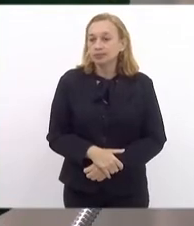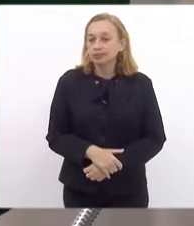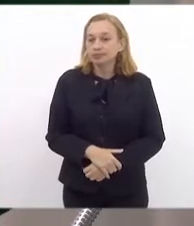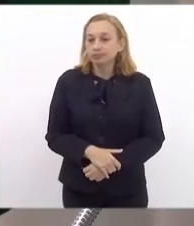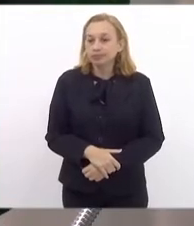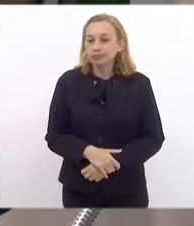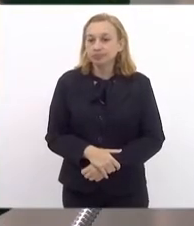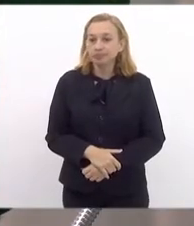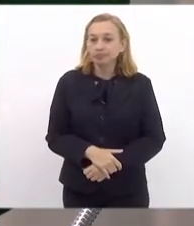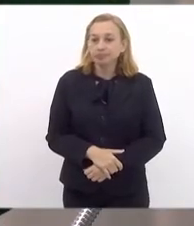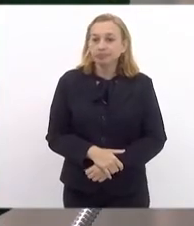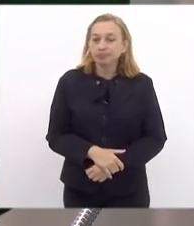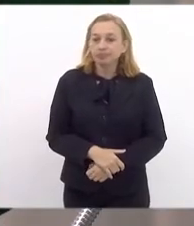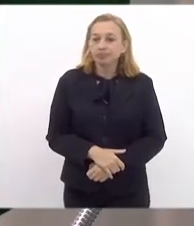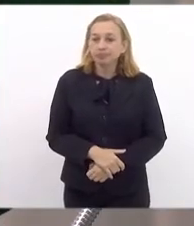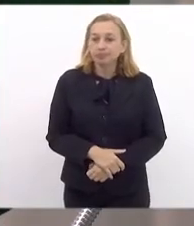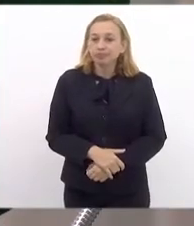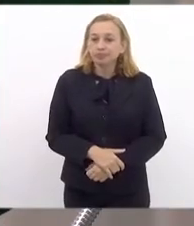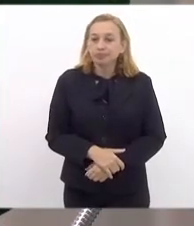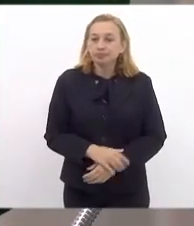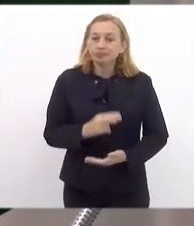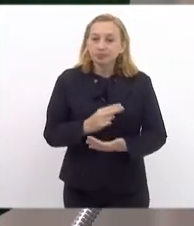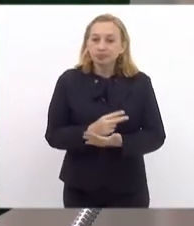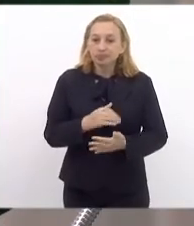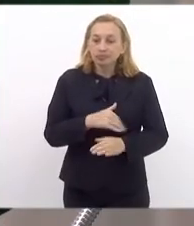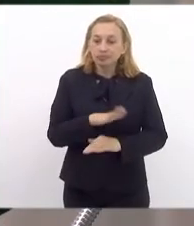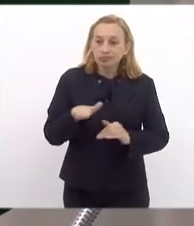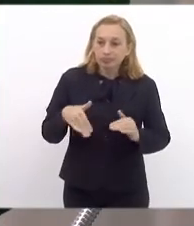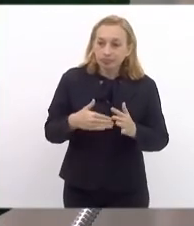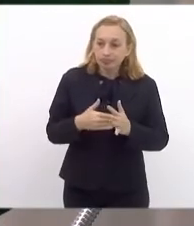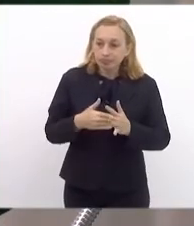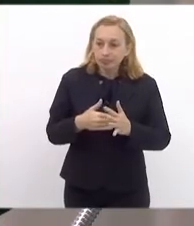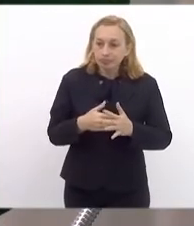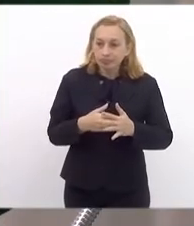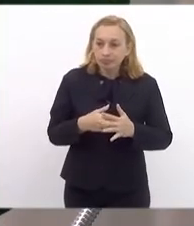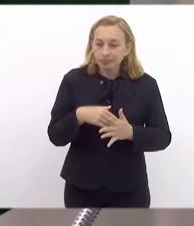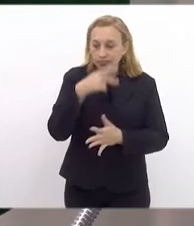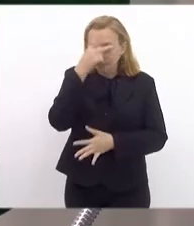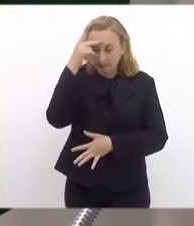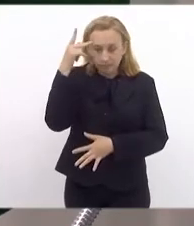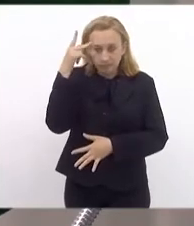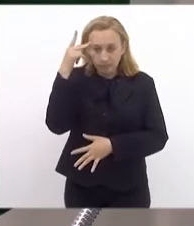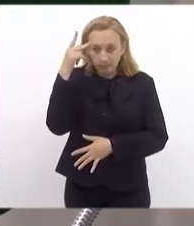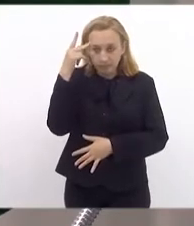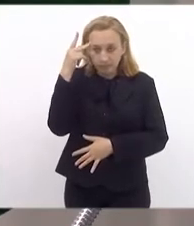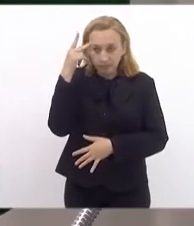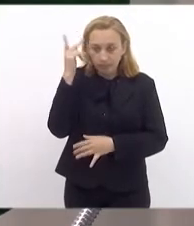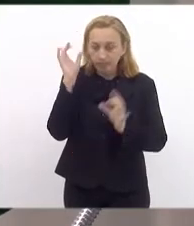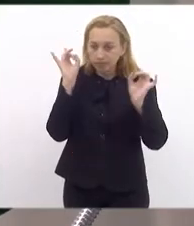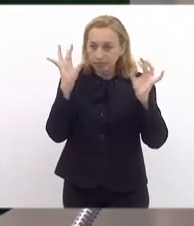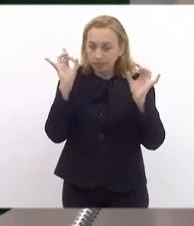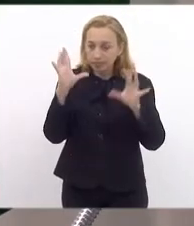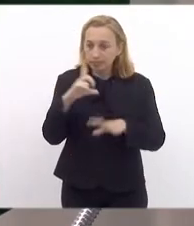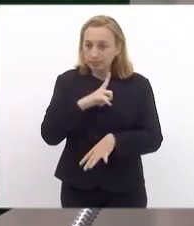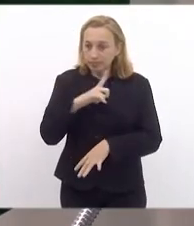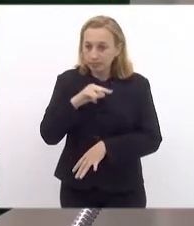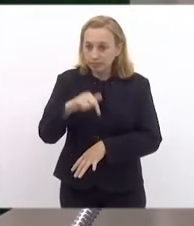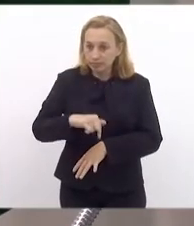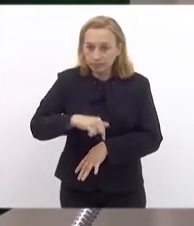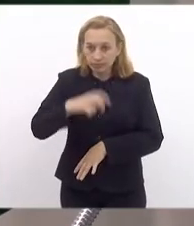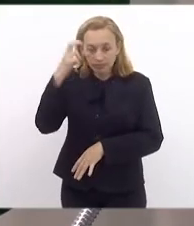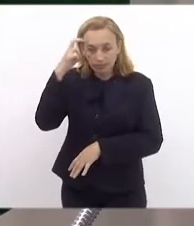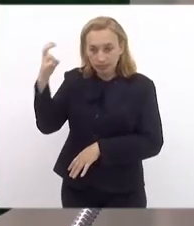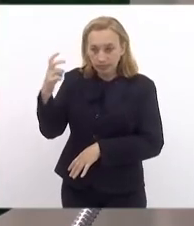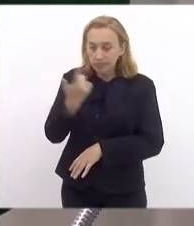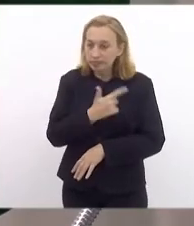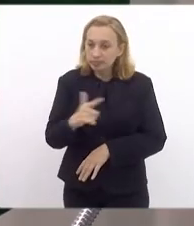e apesar de todas ser esse cérebros privilegiados que nós temos aqui não tem no Estado do Rio